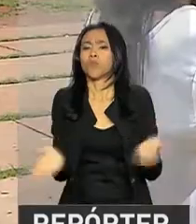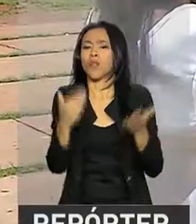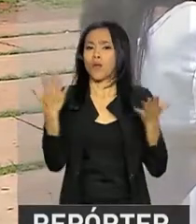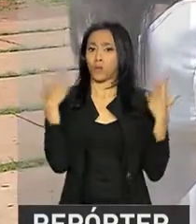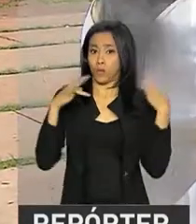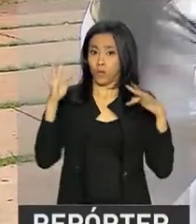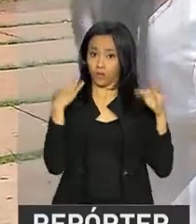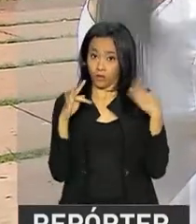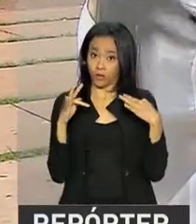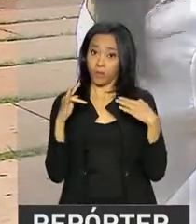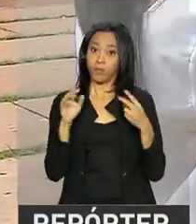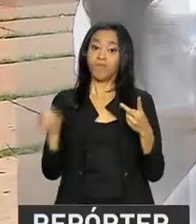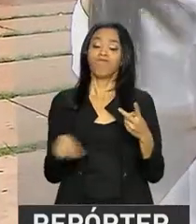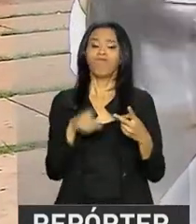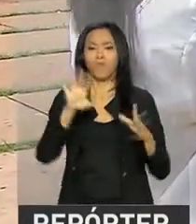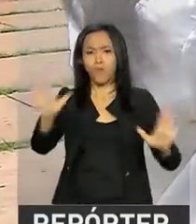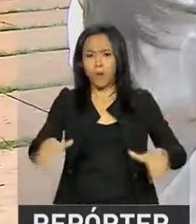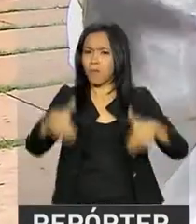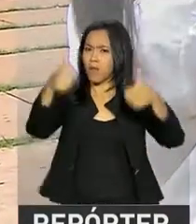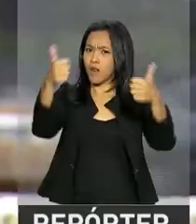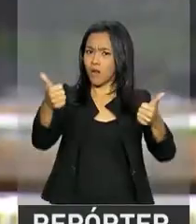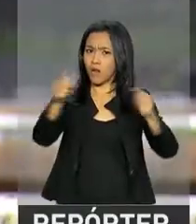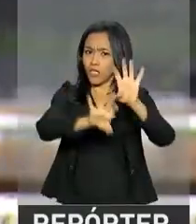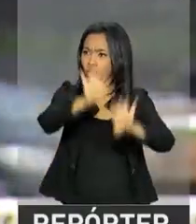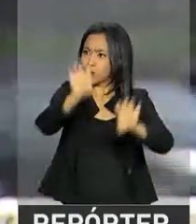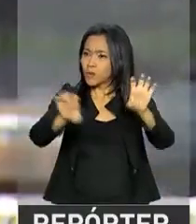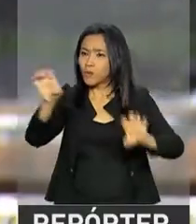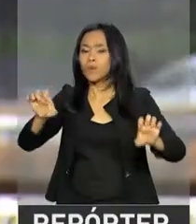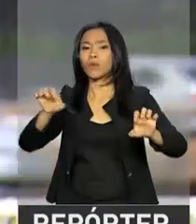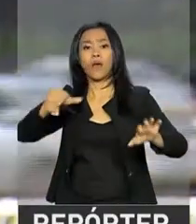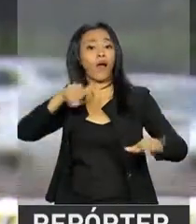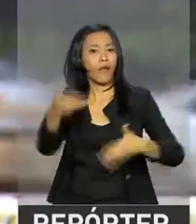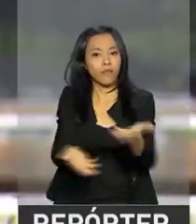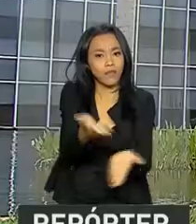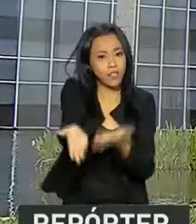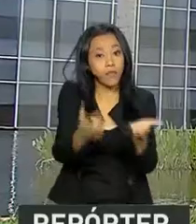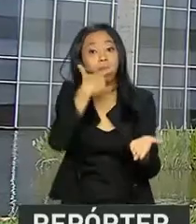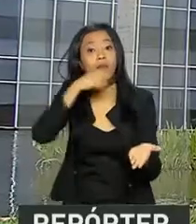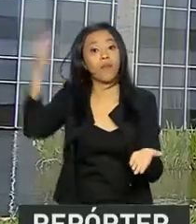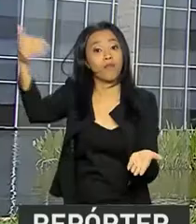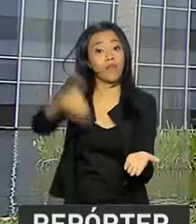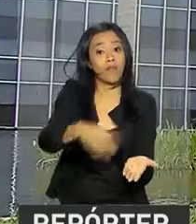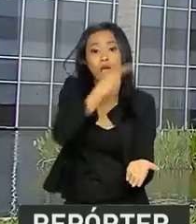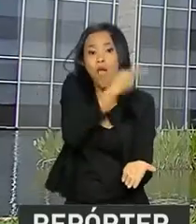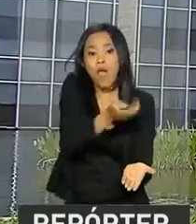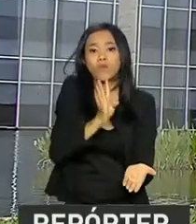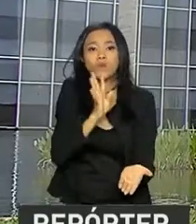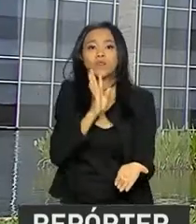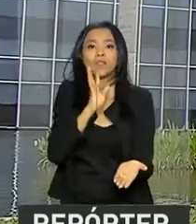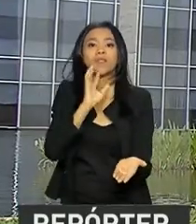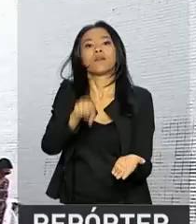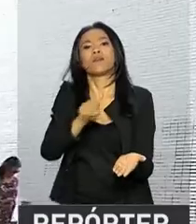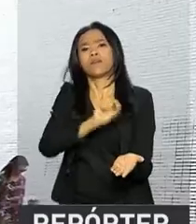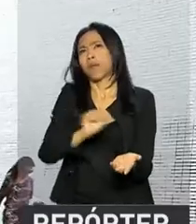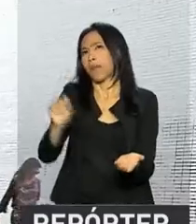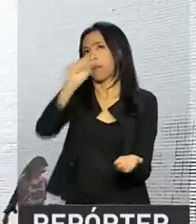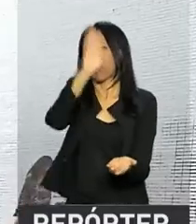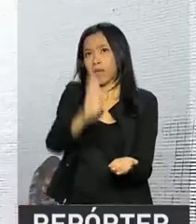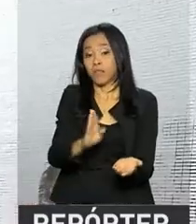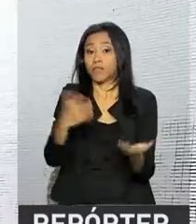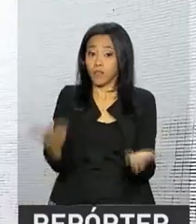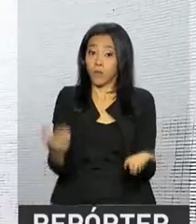e promover uma melhor infraestrutura no atendimento ao turista nos principais destinos do país o